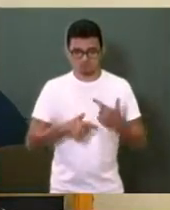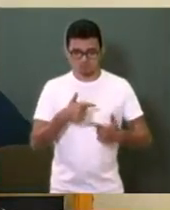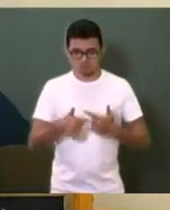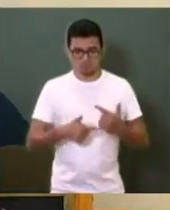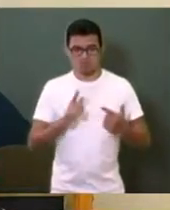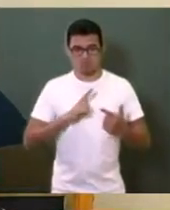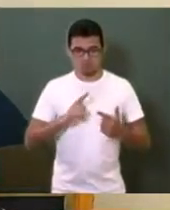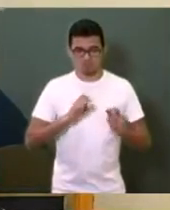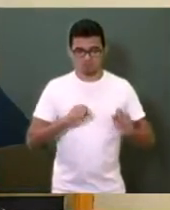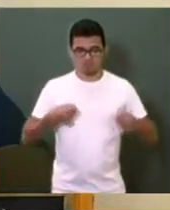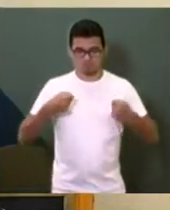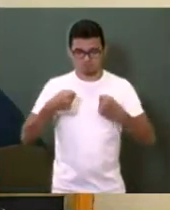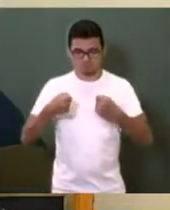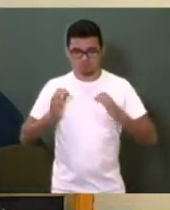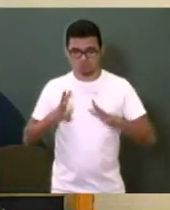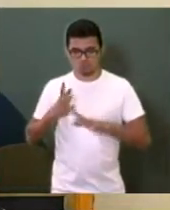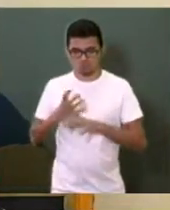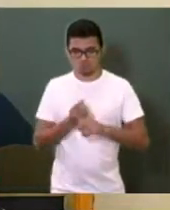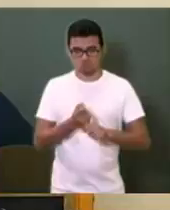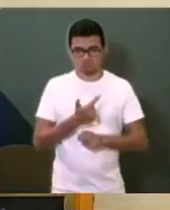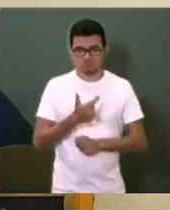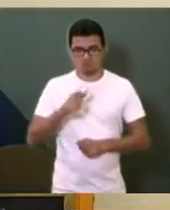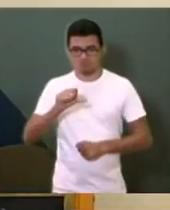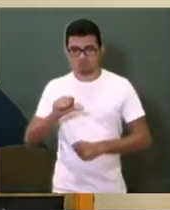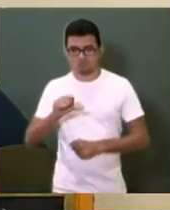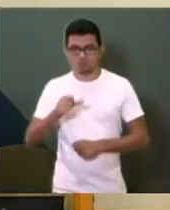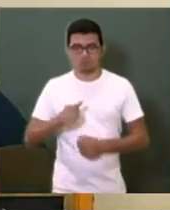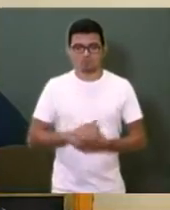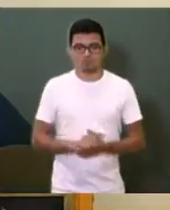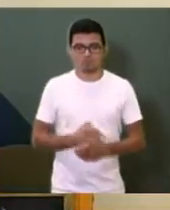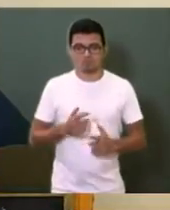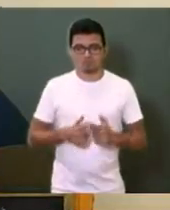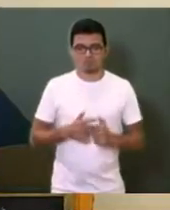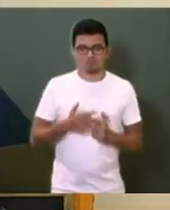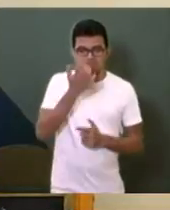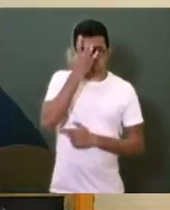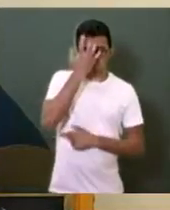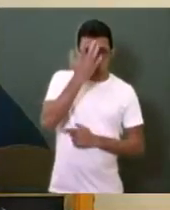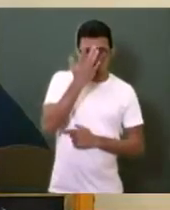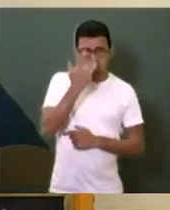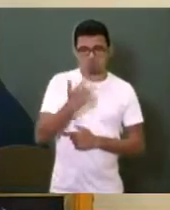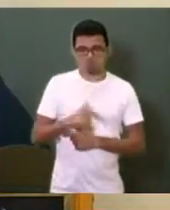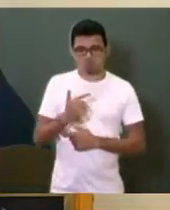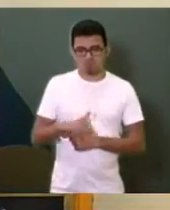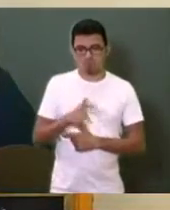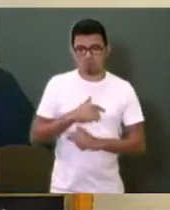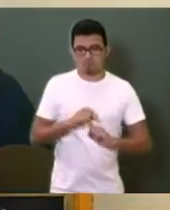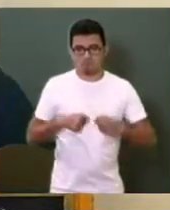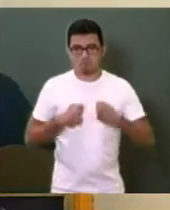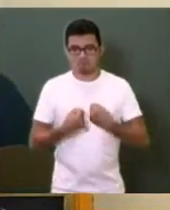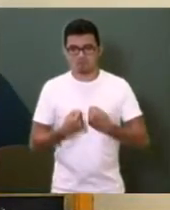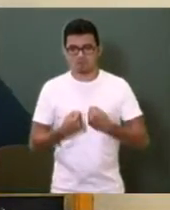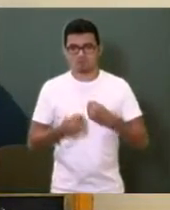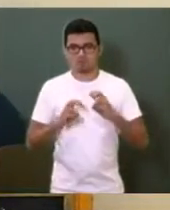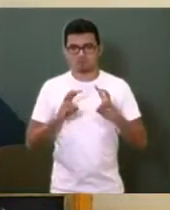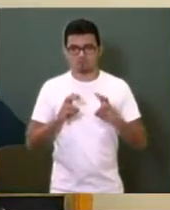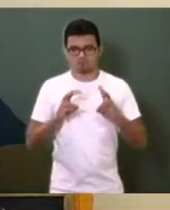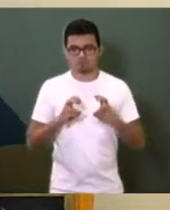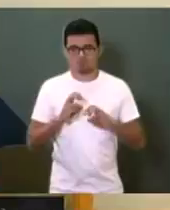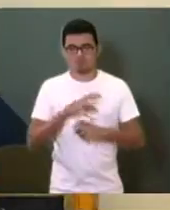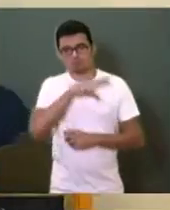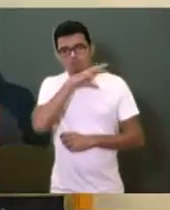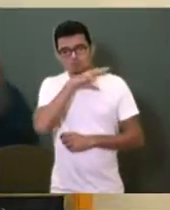defendo a 29 anos que não é fácil defender uma causa dos animais